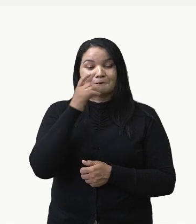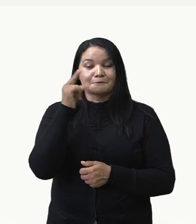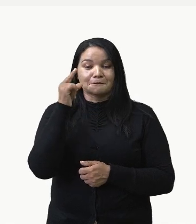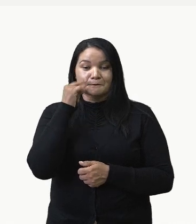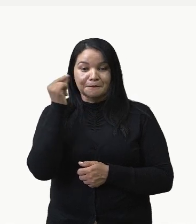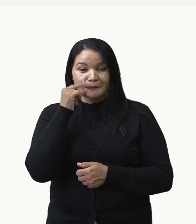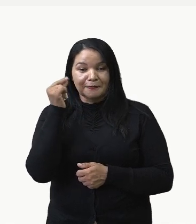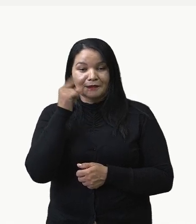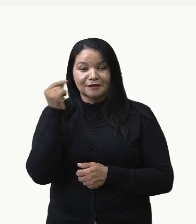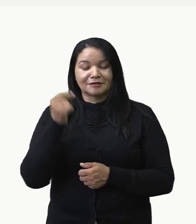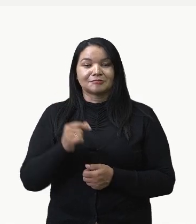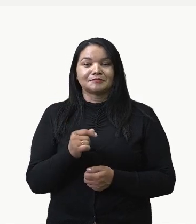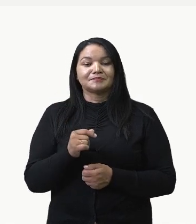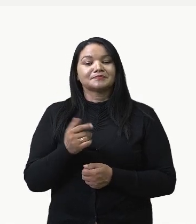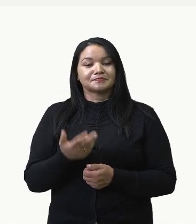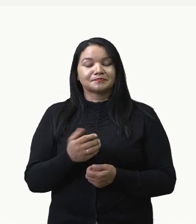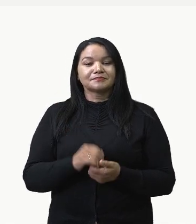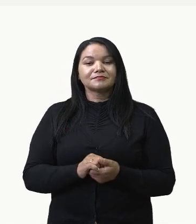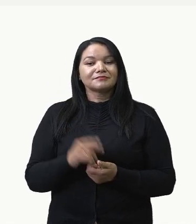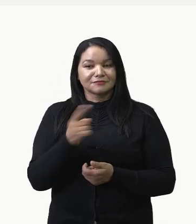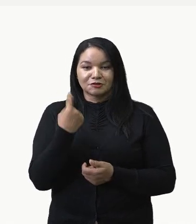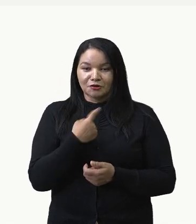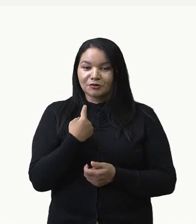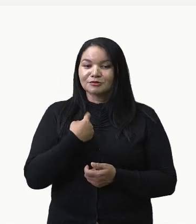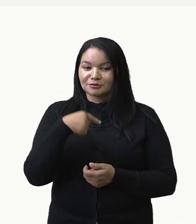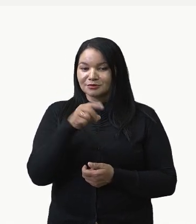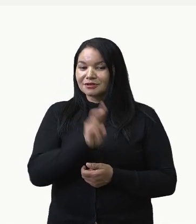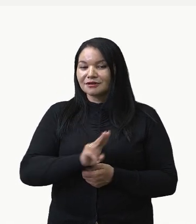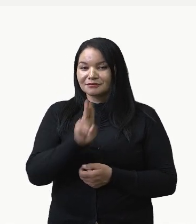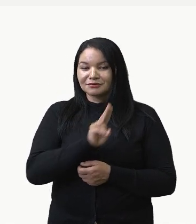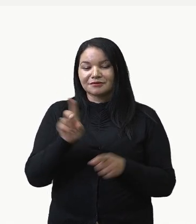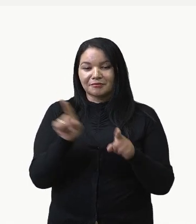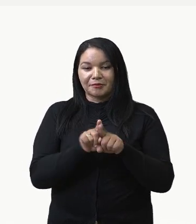Perão gato bem